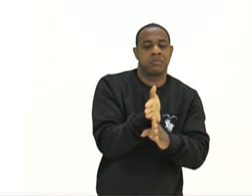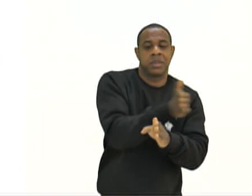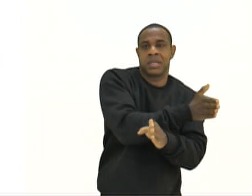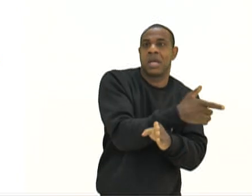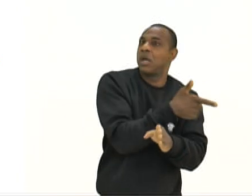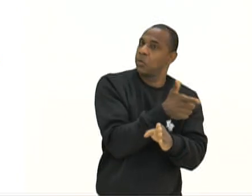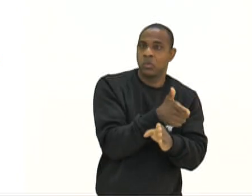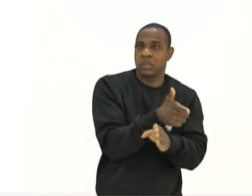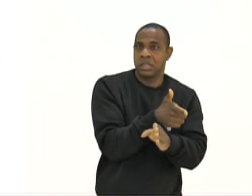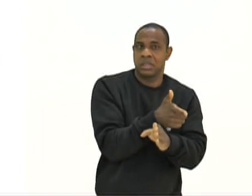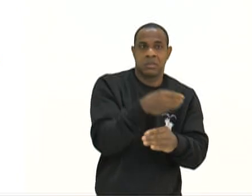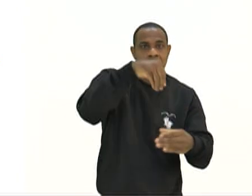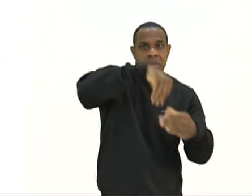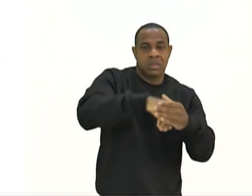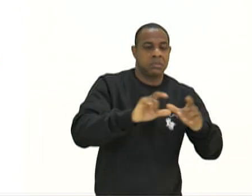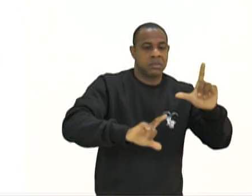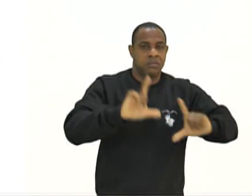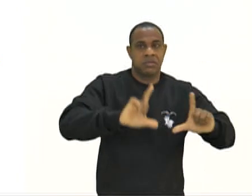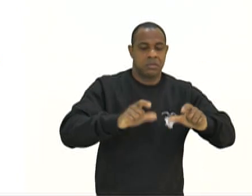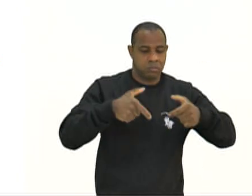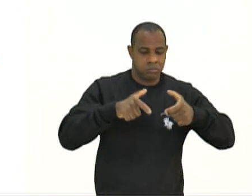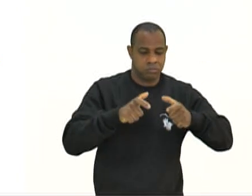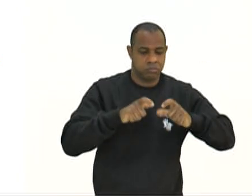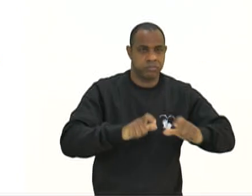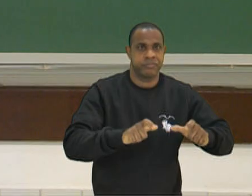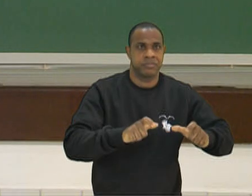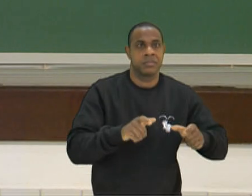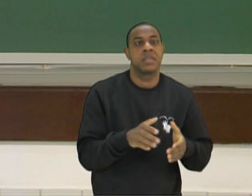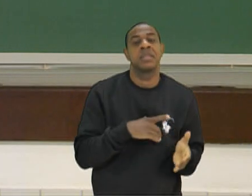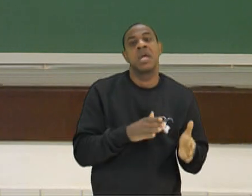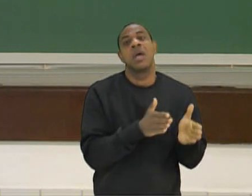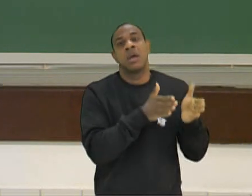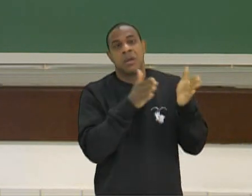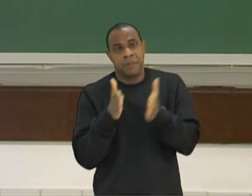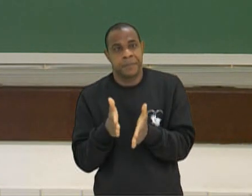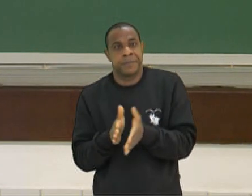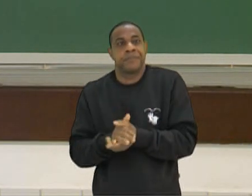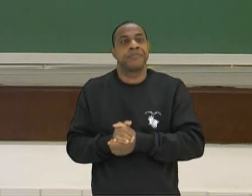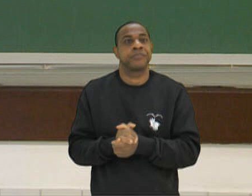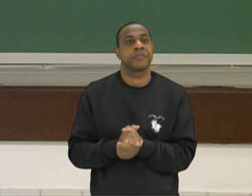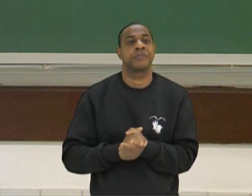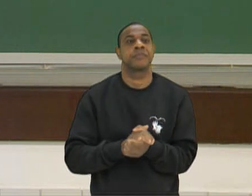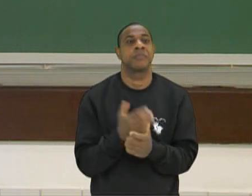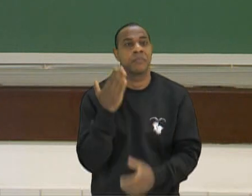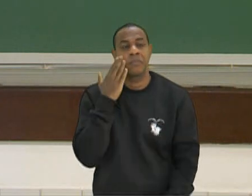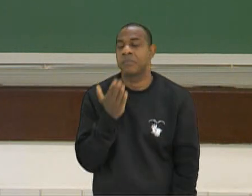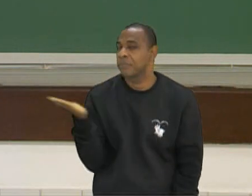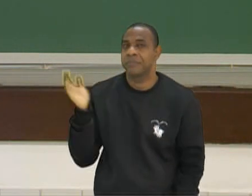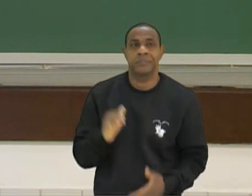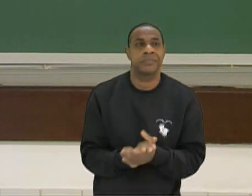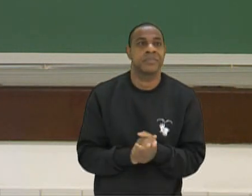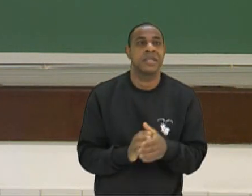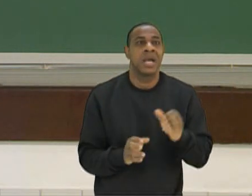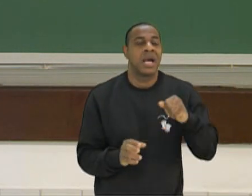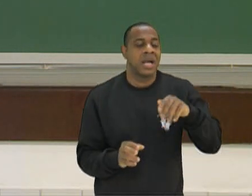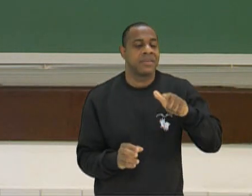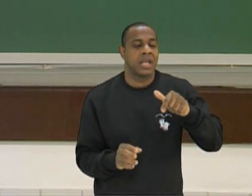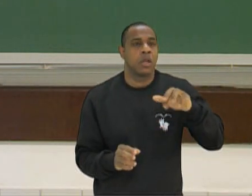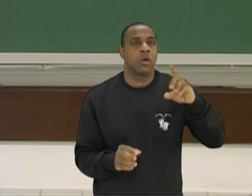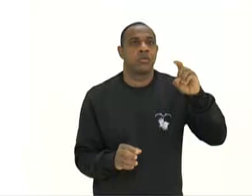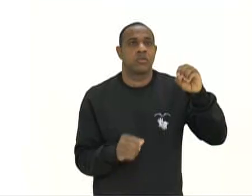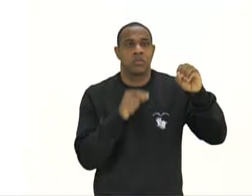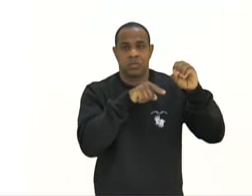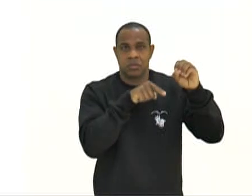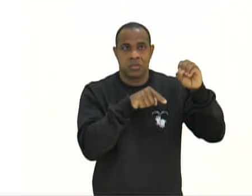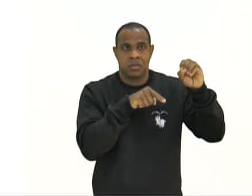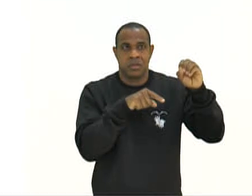certo? Mas o que é essas televisões com tubo de imagem? A gente já vai avançar para esse aspecto, tá? Então, pegando aqui como referência, olha ali, ó, sendo a